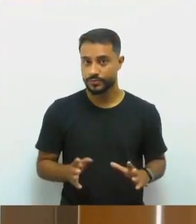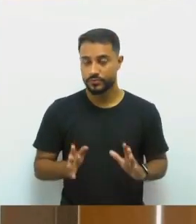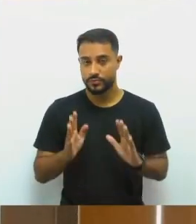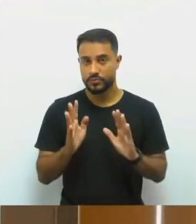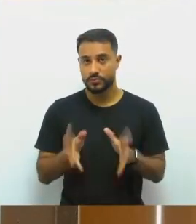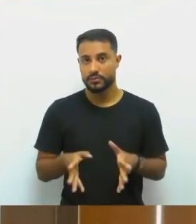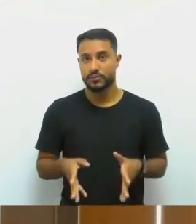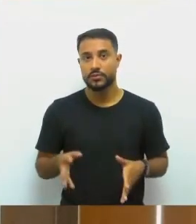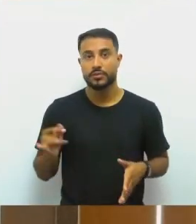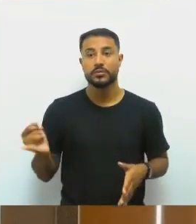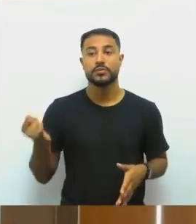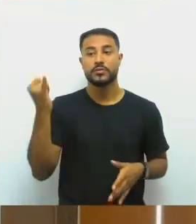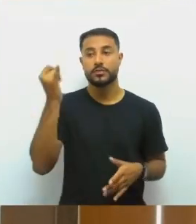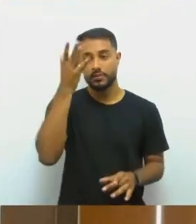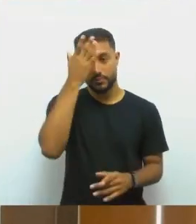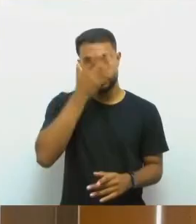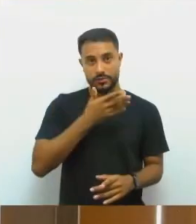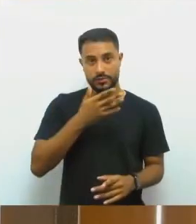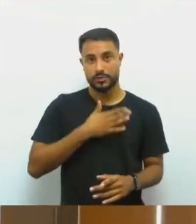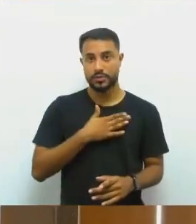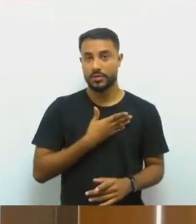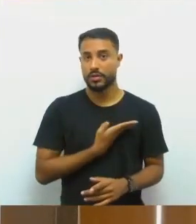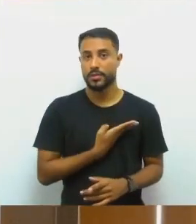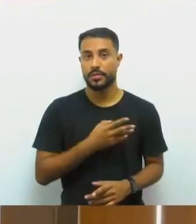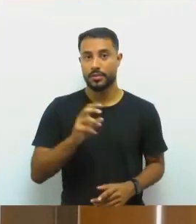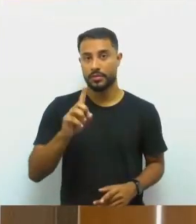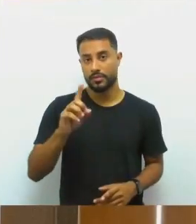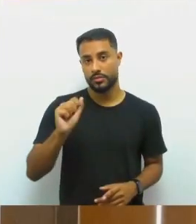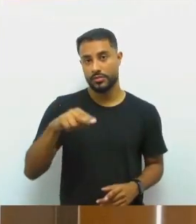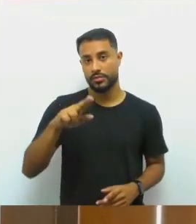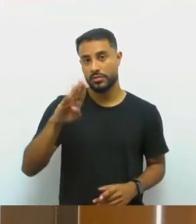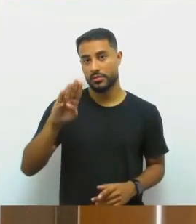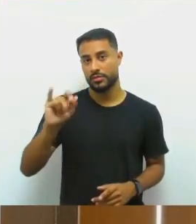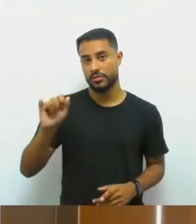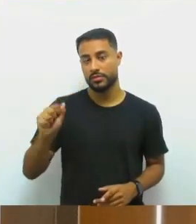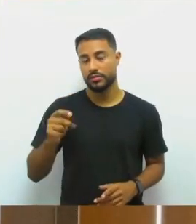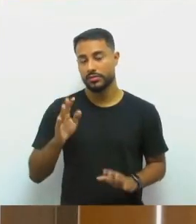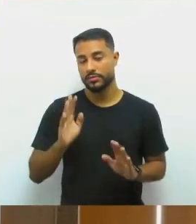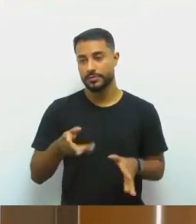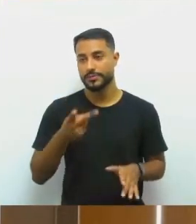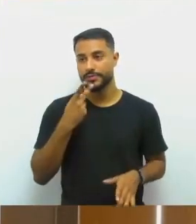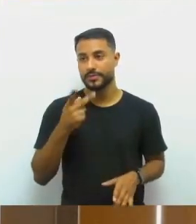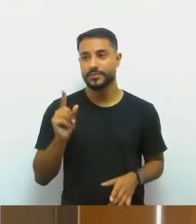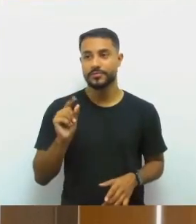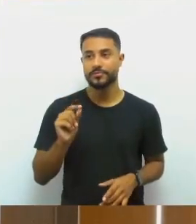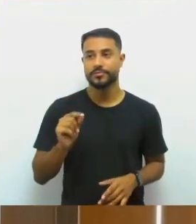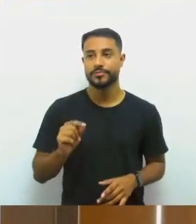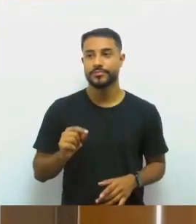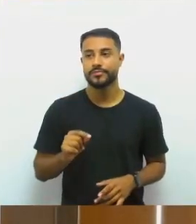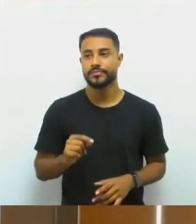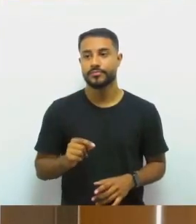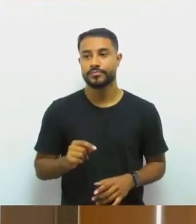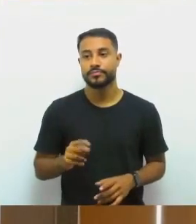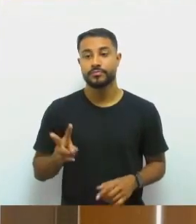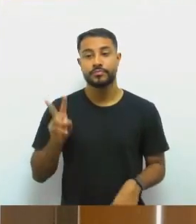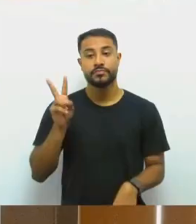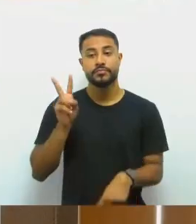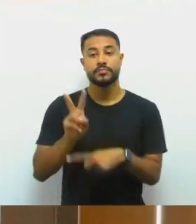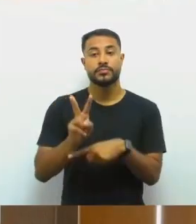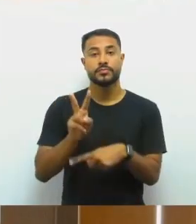aproveitando a presença da minha amiga Danúbia, já vou passar uma demanda para você sobre o atendimento